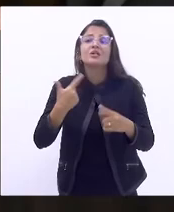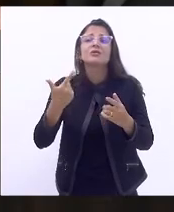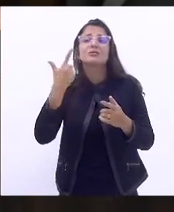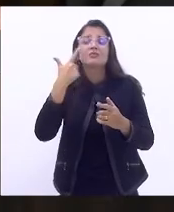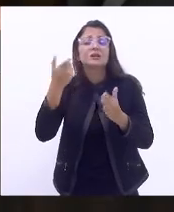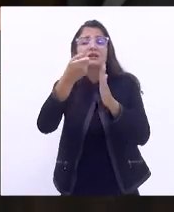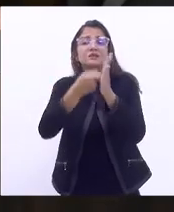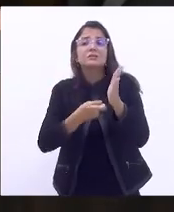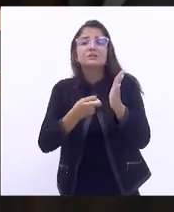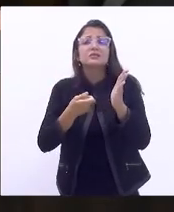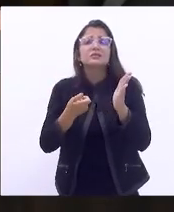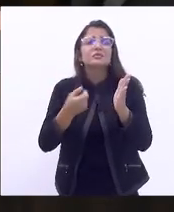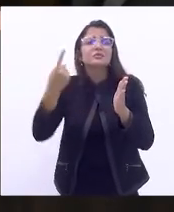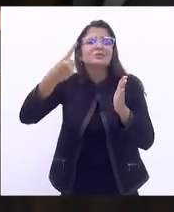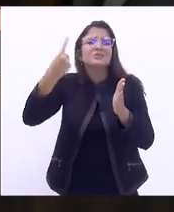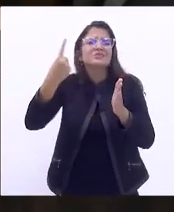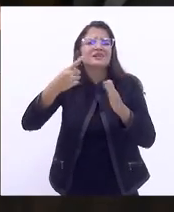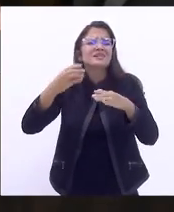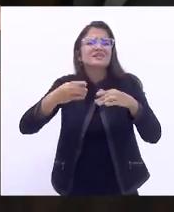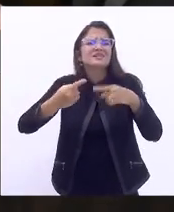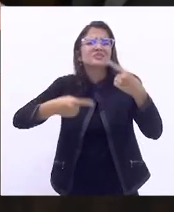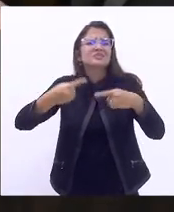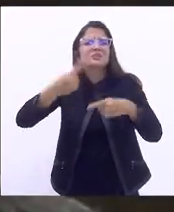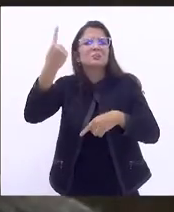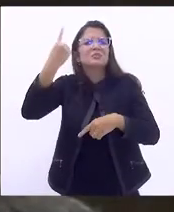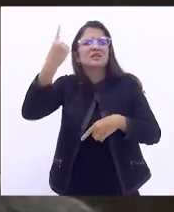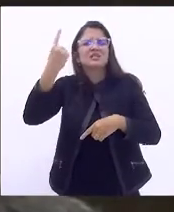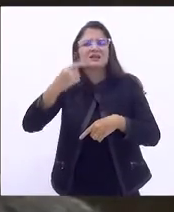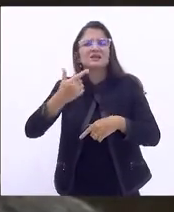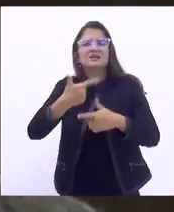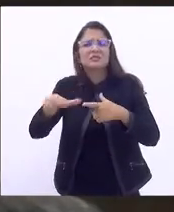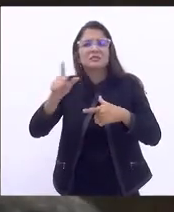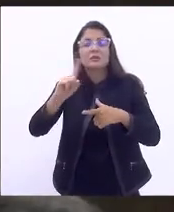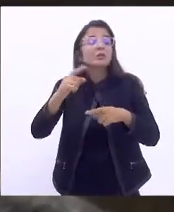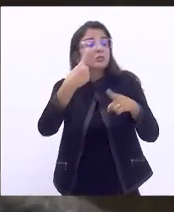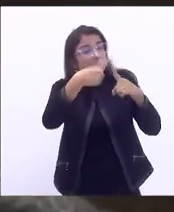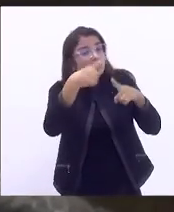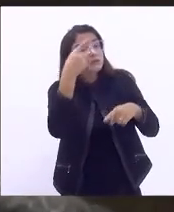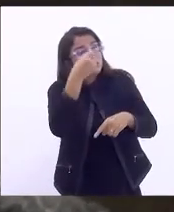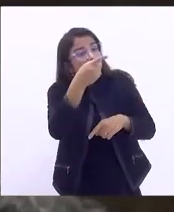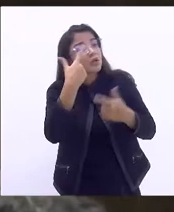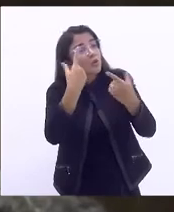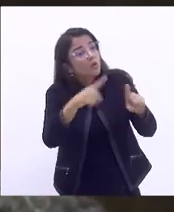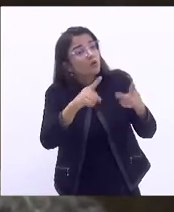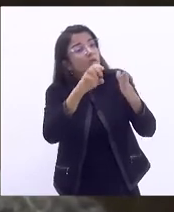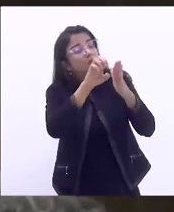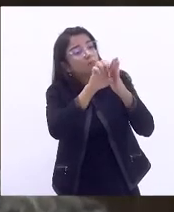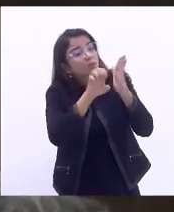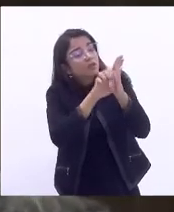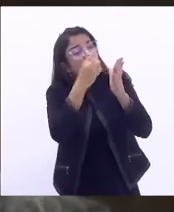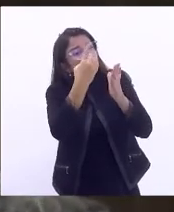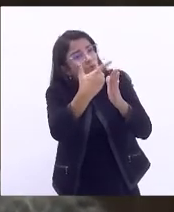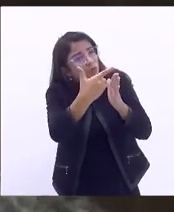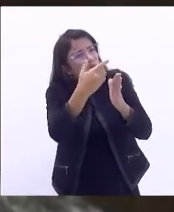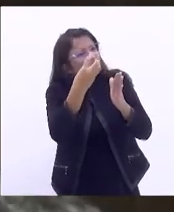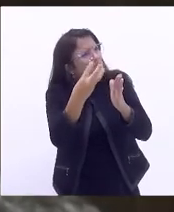do vencido. É a primeira discussão, não tem problema. Não, é que você foi contrário a 2 e 3? É que eu não